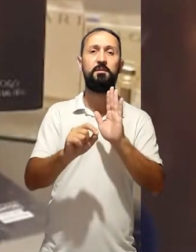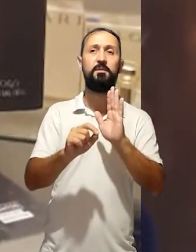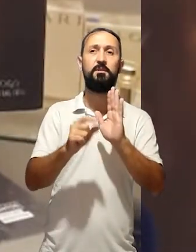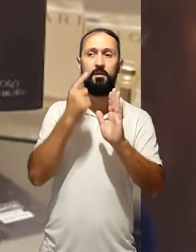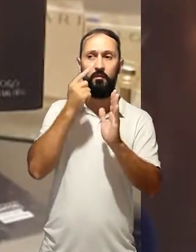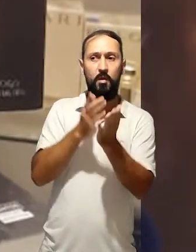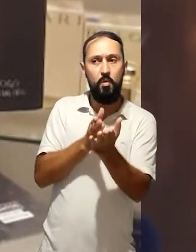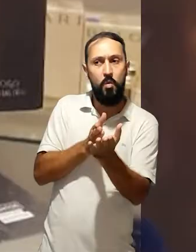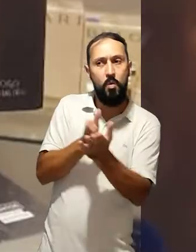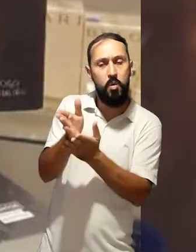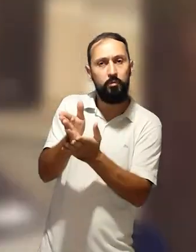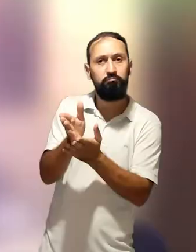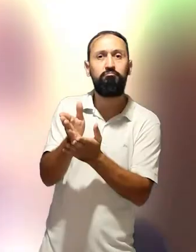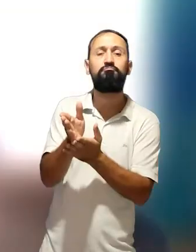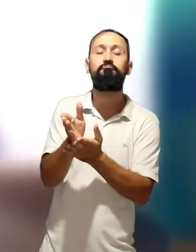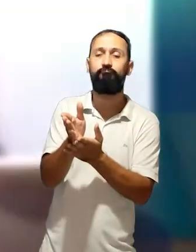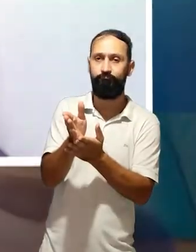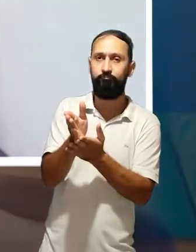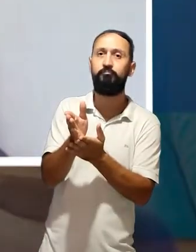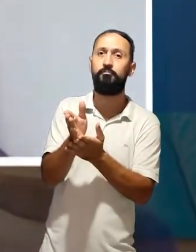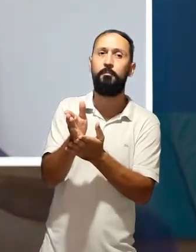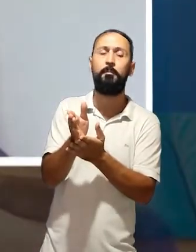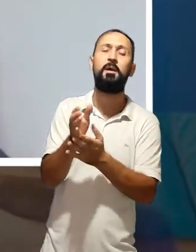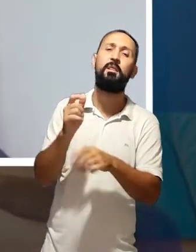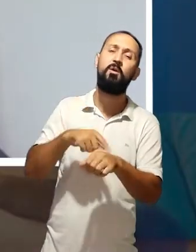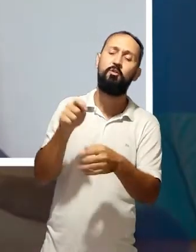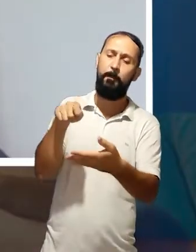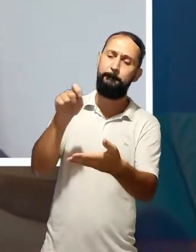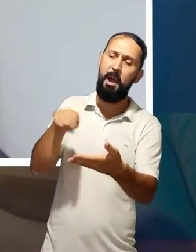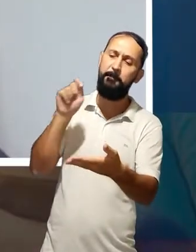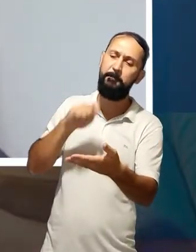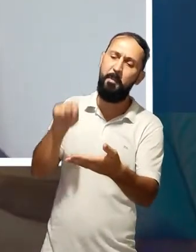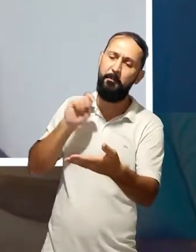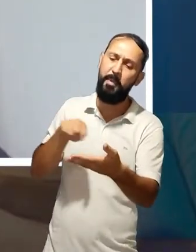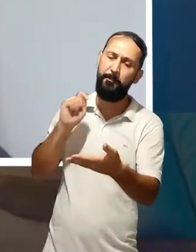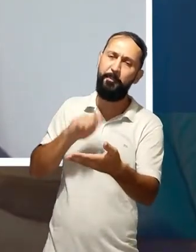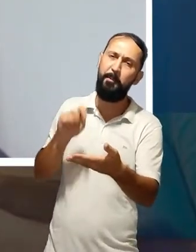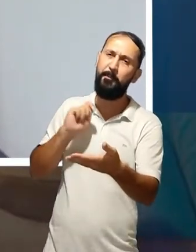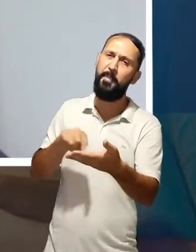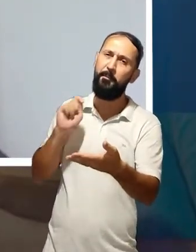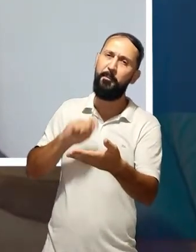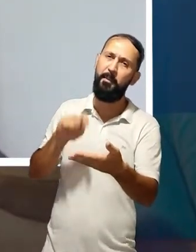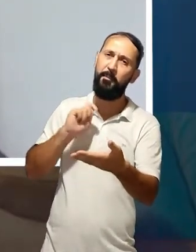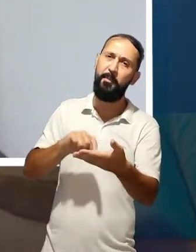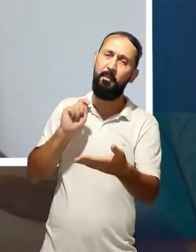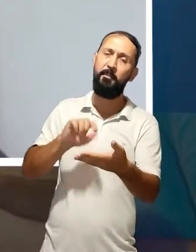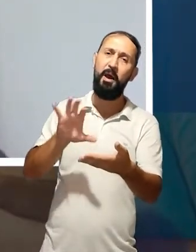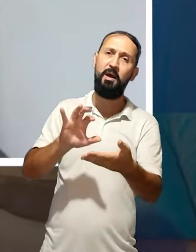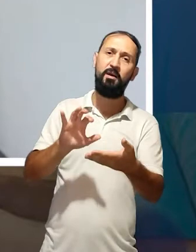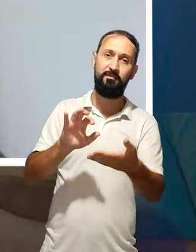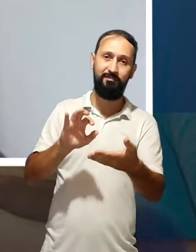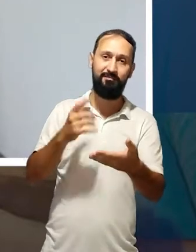que leva para um canto, mas o desenvolver dos fatos,